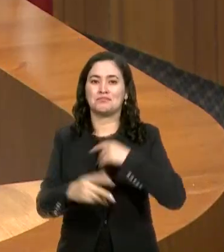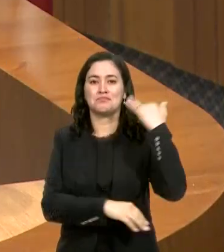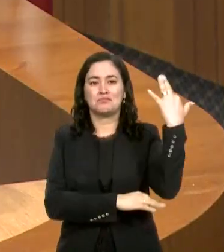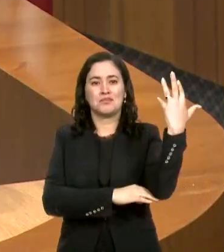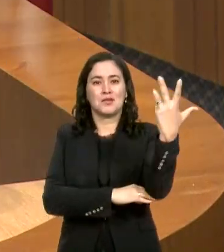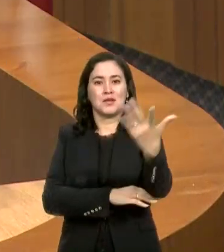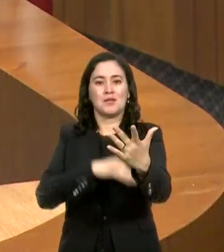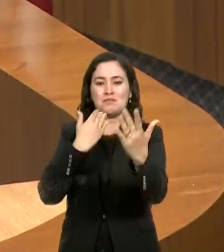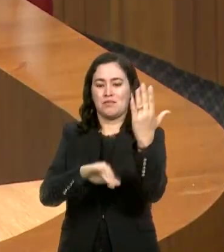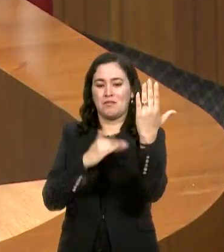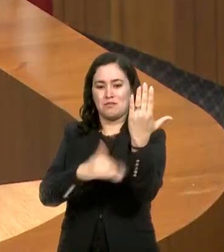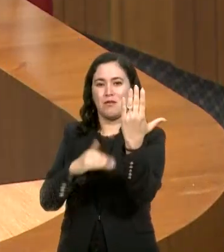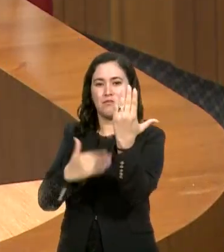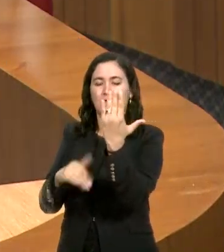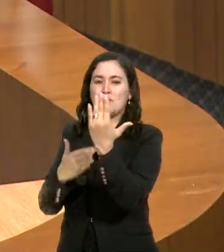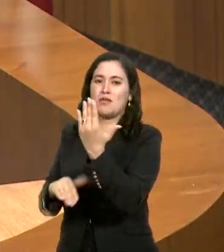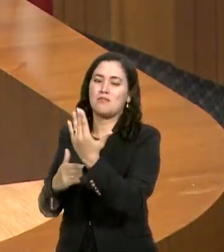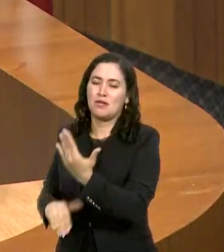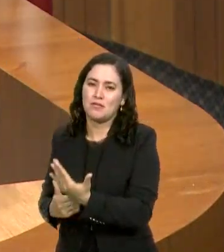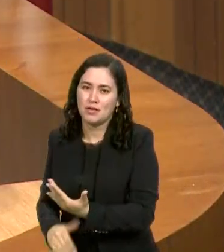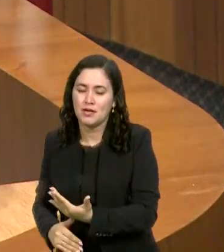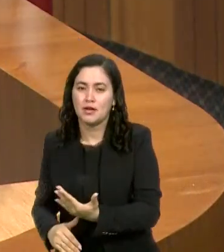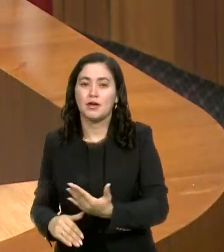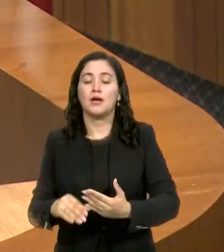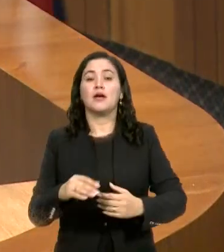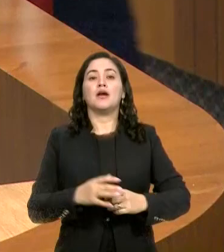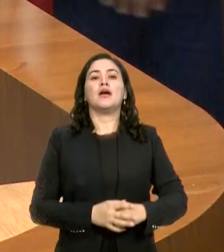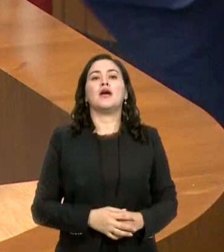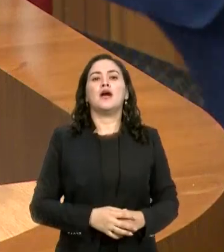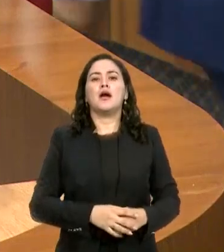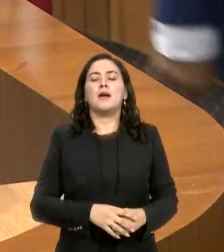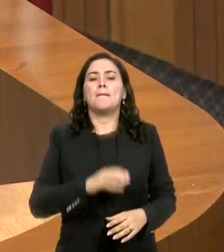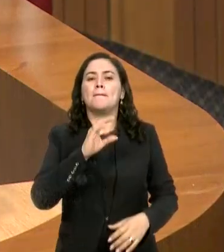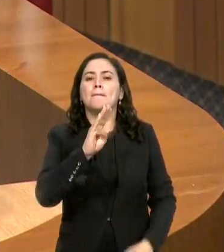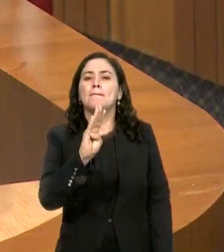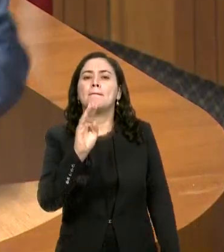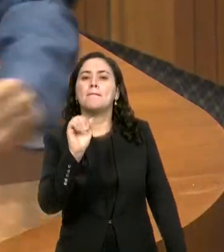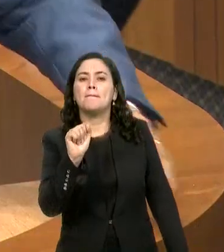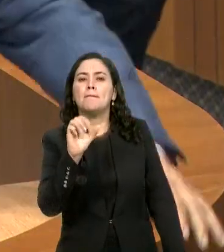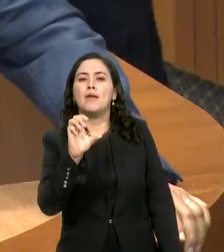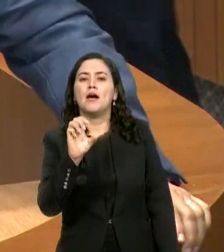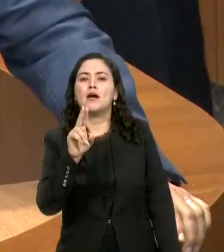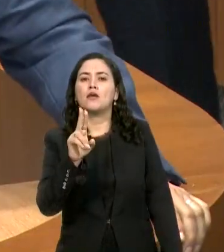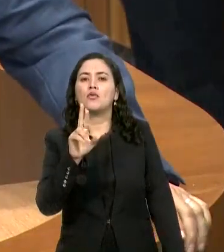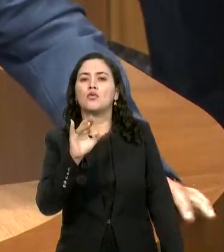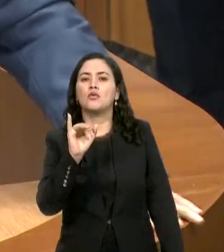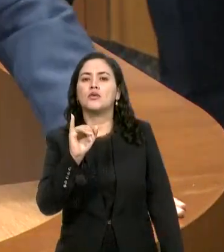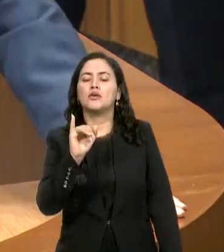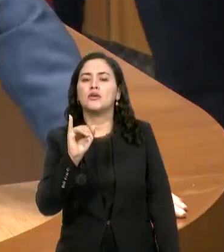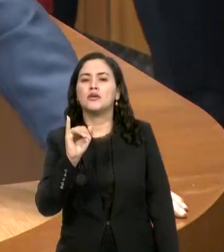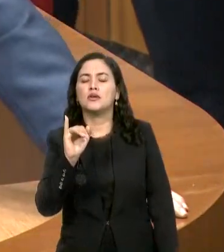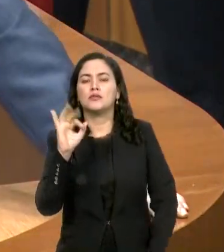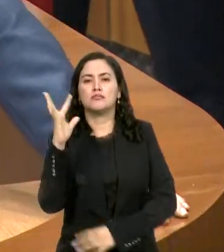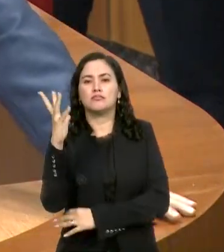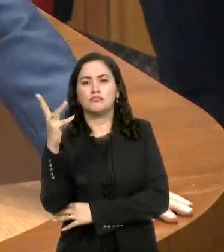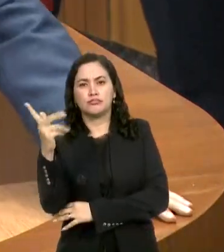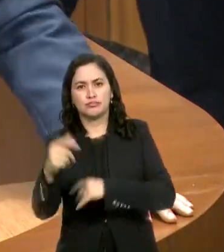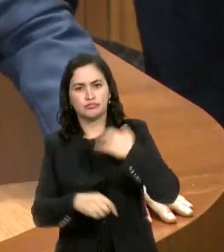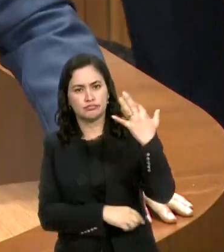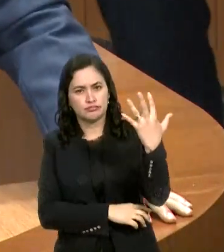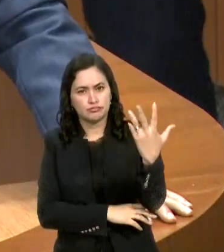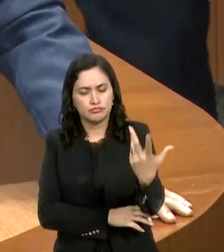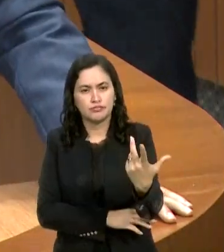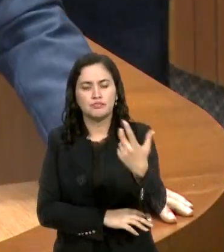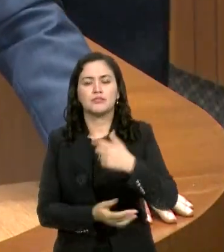dos bacurizeiros, piquis e da mata nativa, ao mesmo tempo não reconhecendo o direito de posse, né, do Estatuto